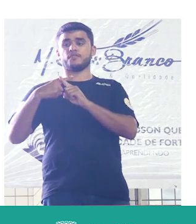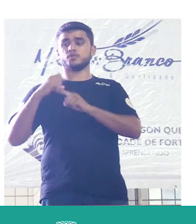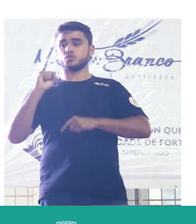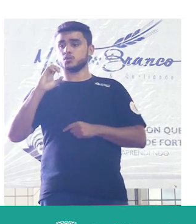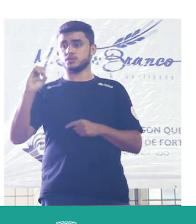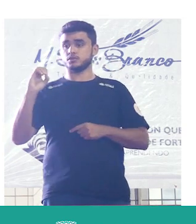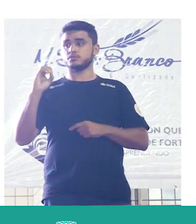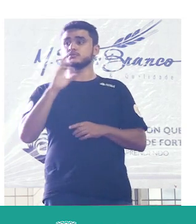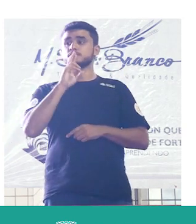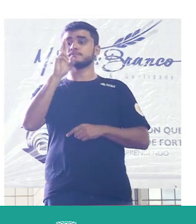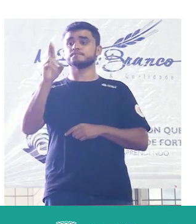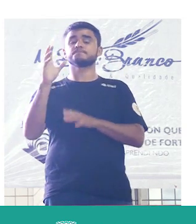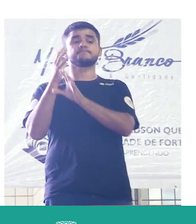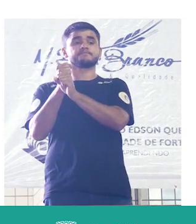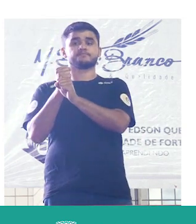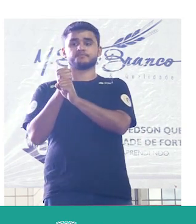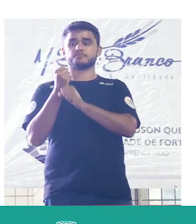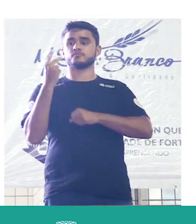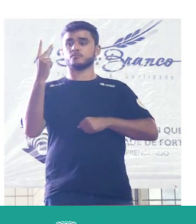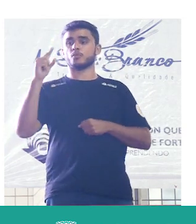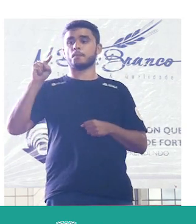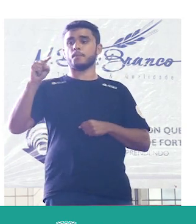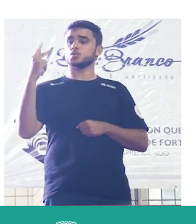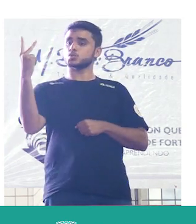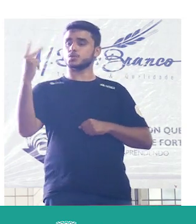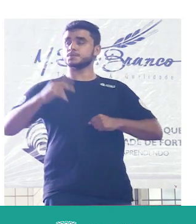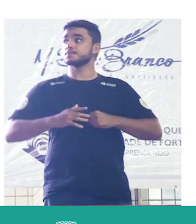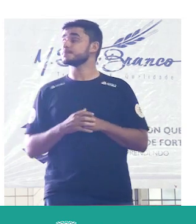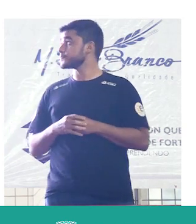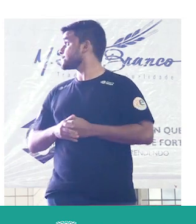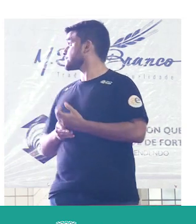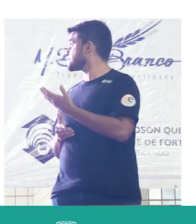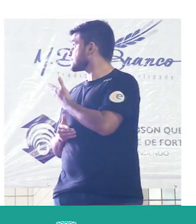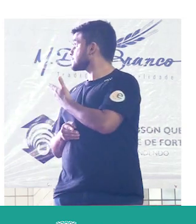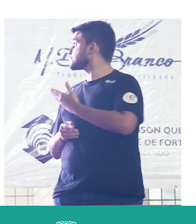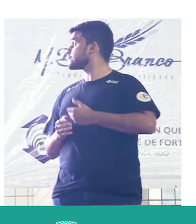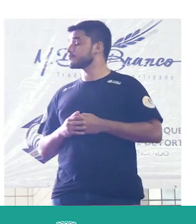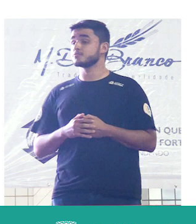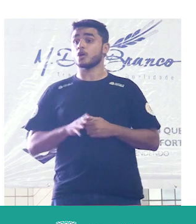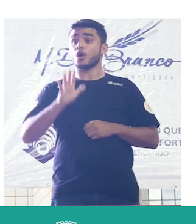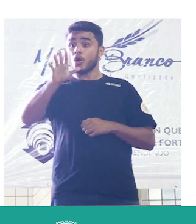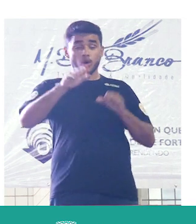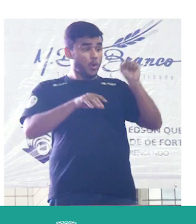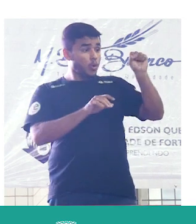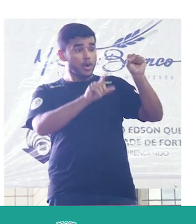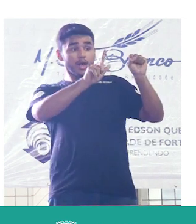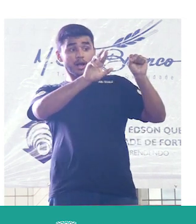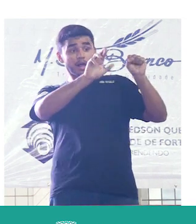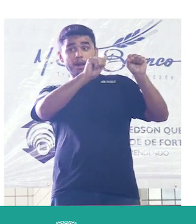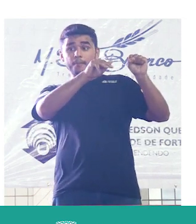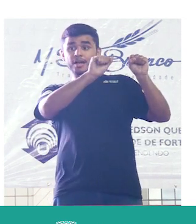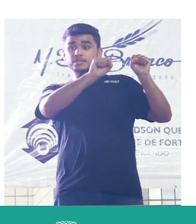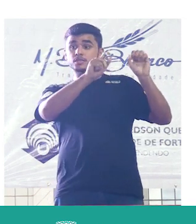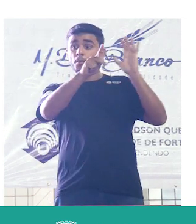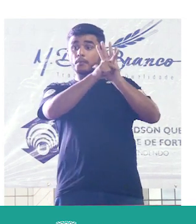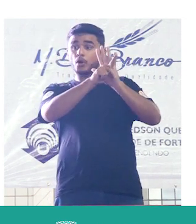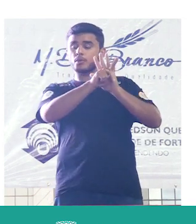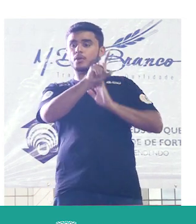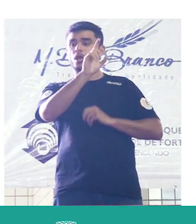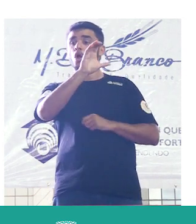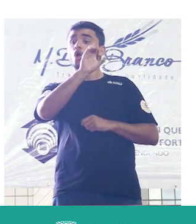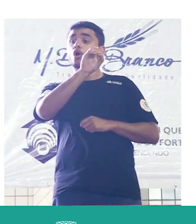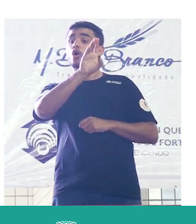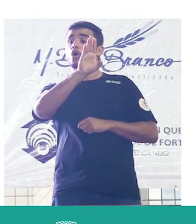80, resposta 2,2. Então para cada 8 gramas de óxido de cobre, você